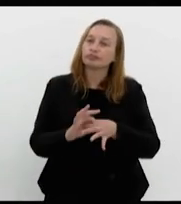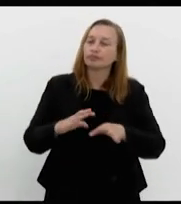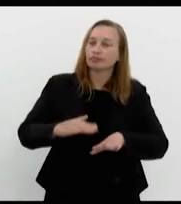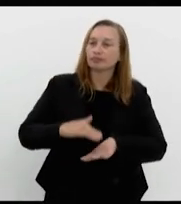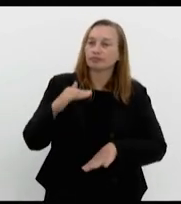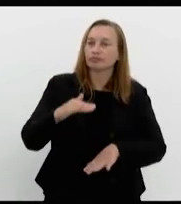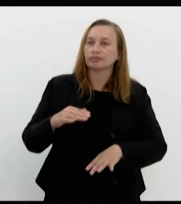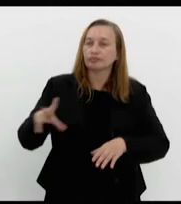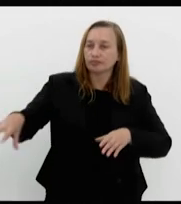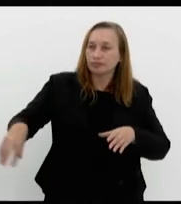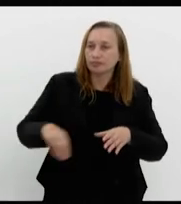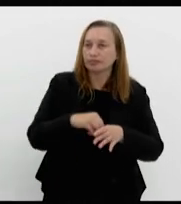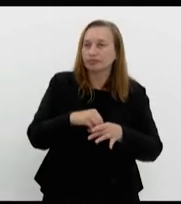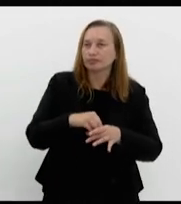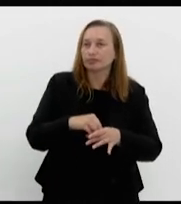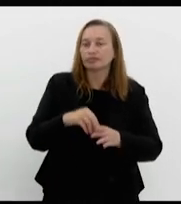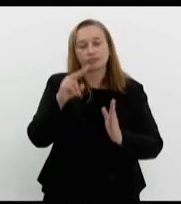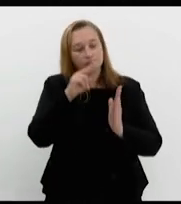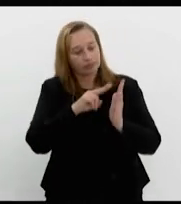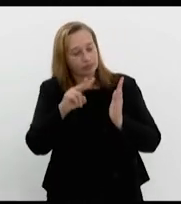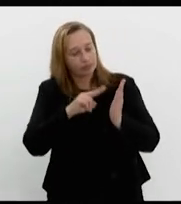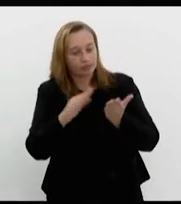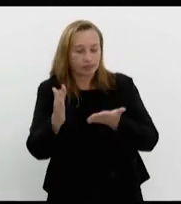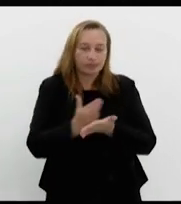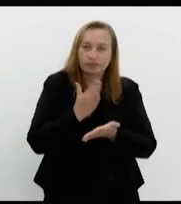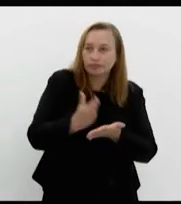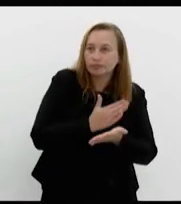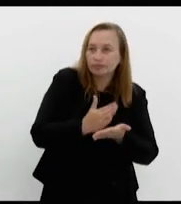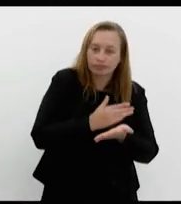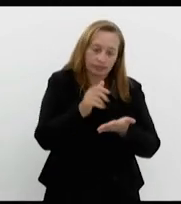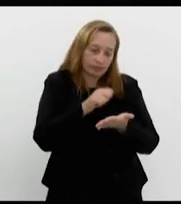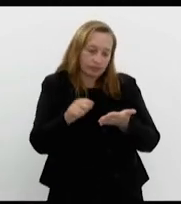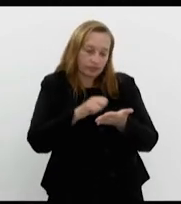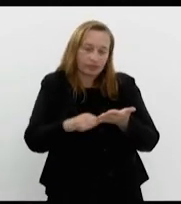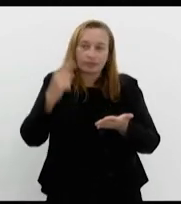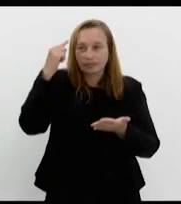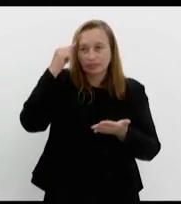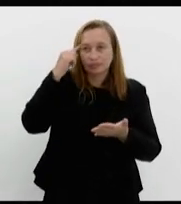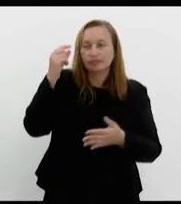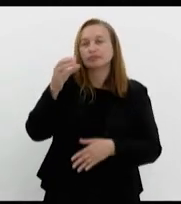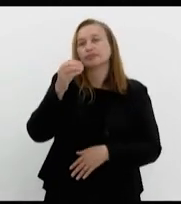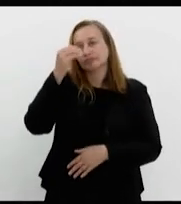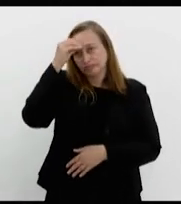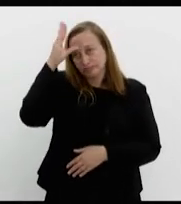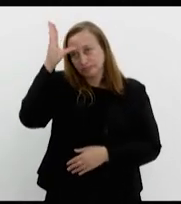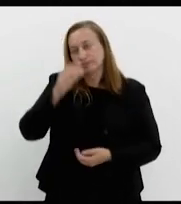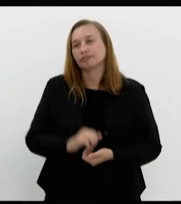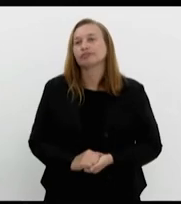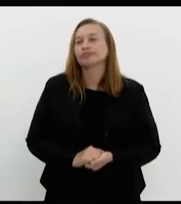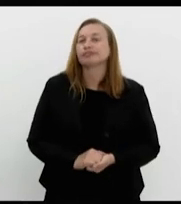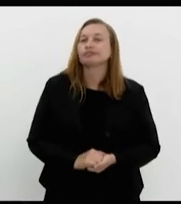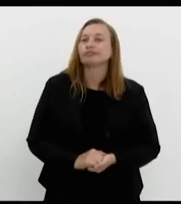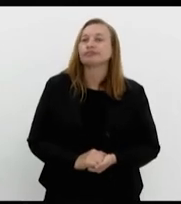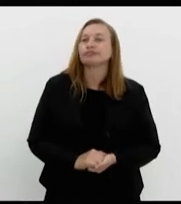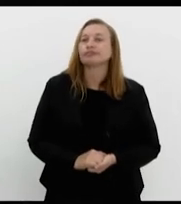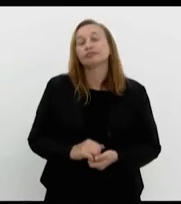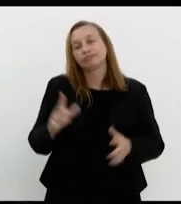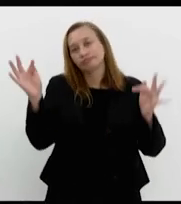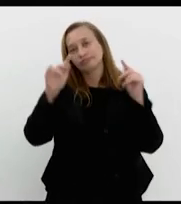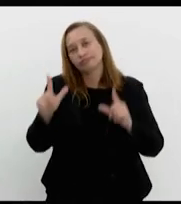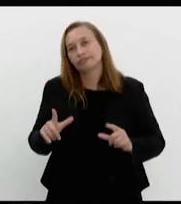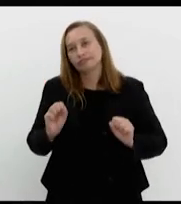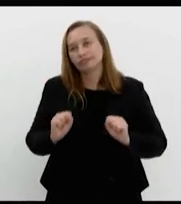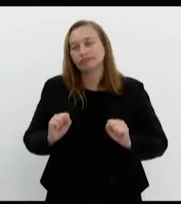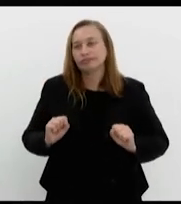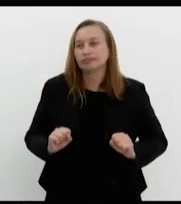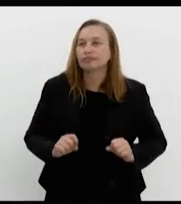e inseridos nesse universo dos livros, da escrita, do pensar, do conhecimento. Eu fico muito feliz em poder